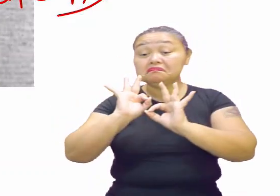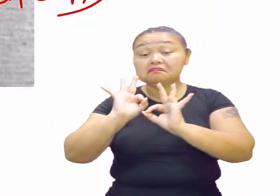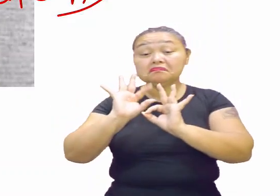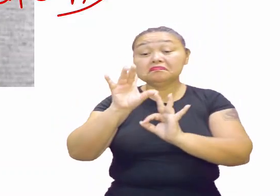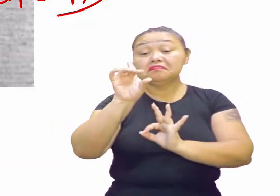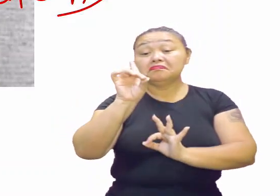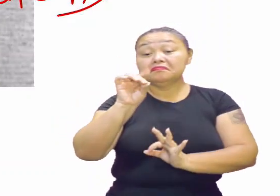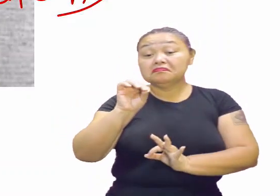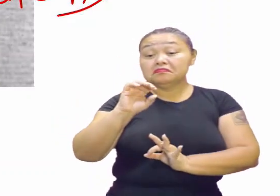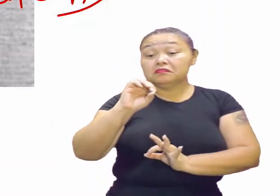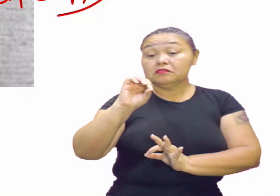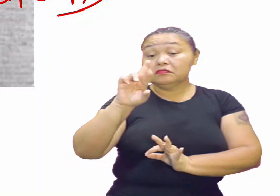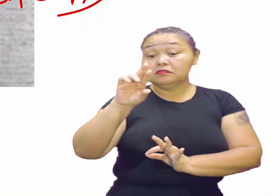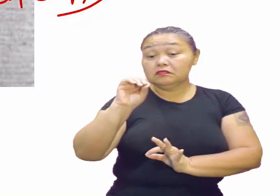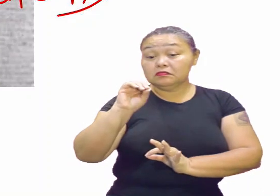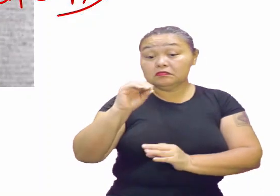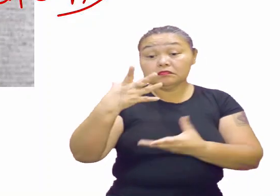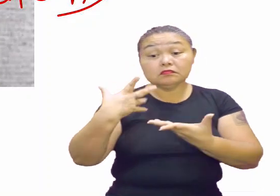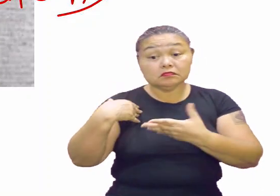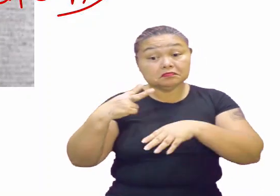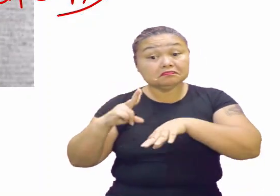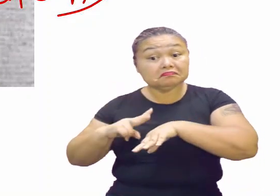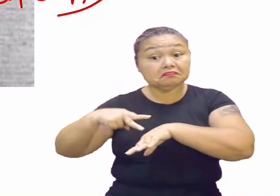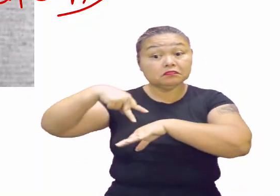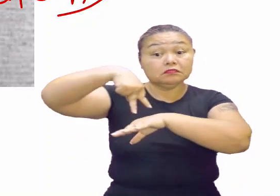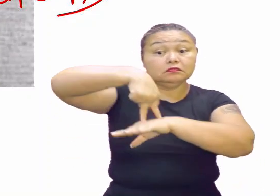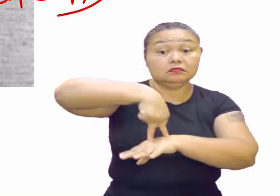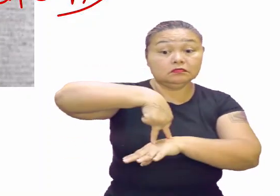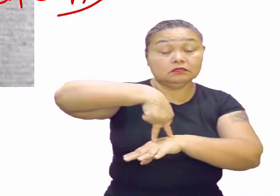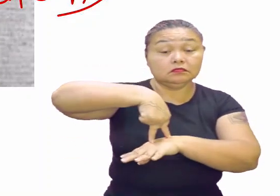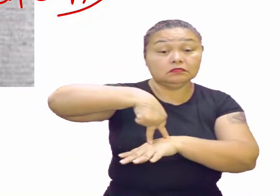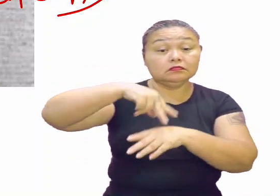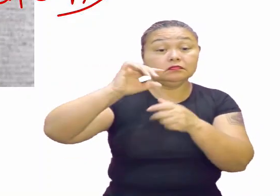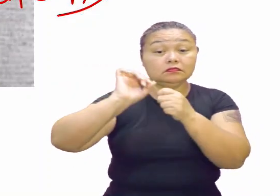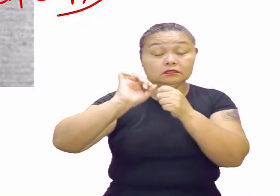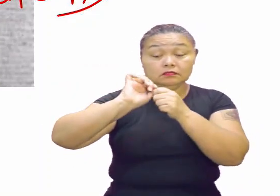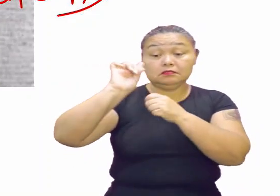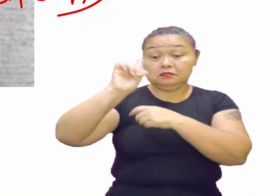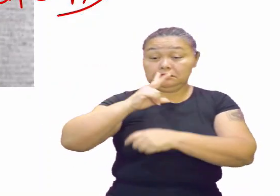Deodoro assume. Tanto é que o poder dele vai de